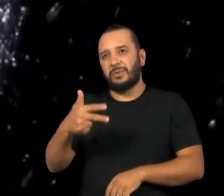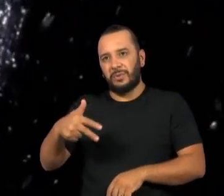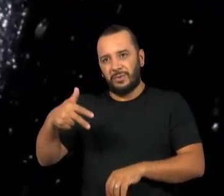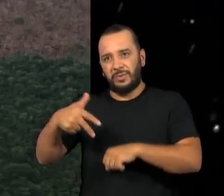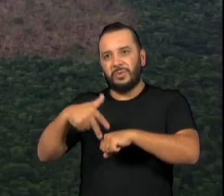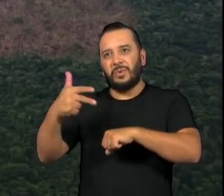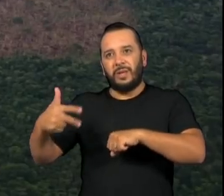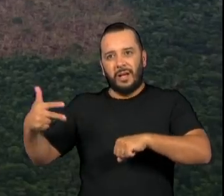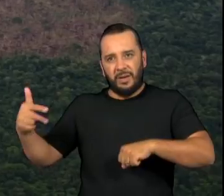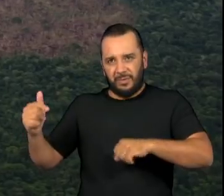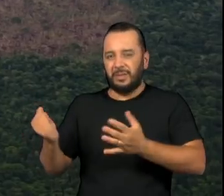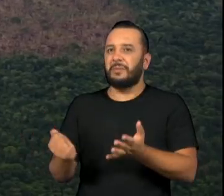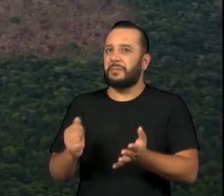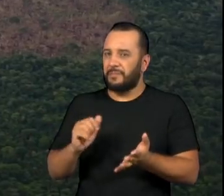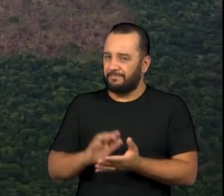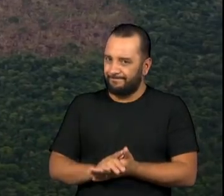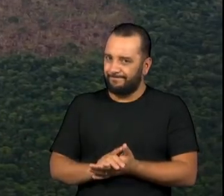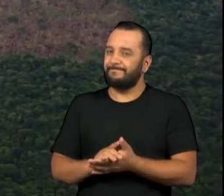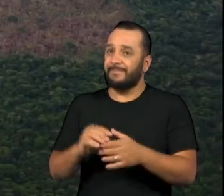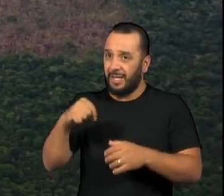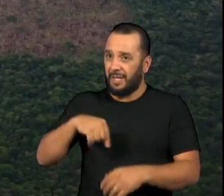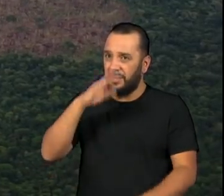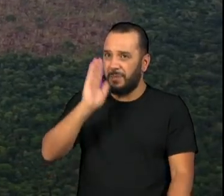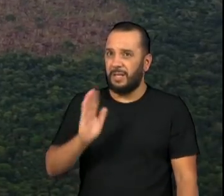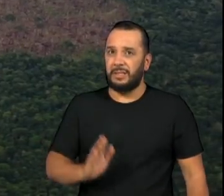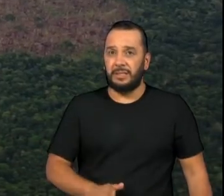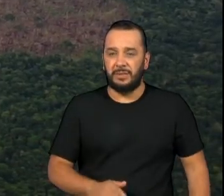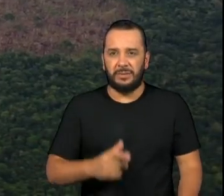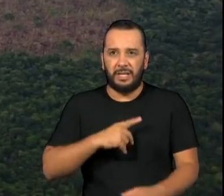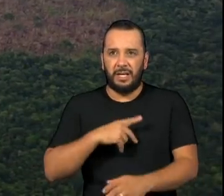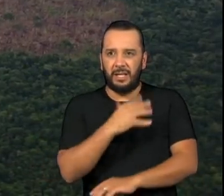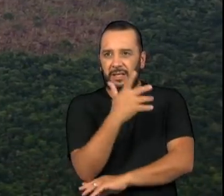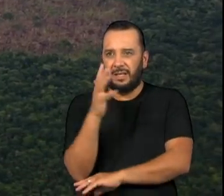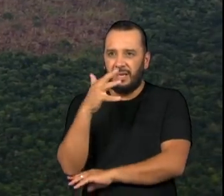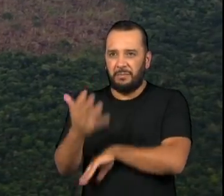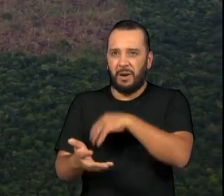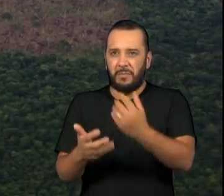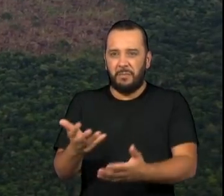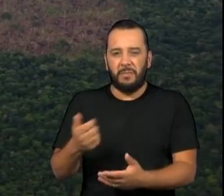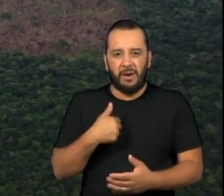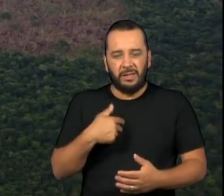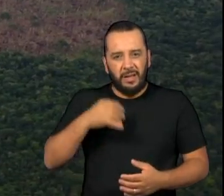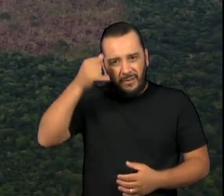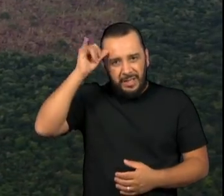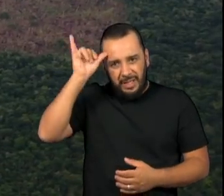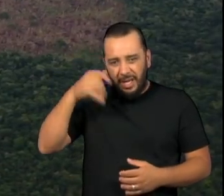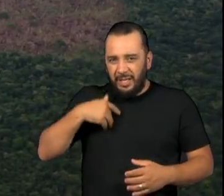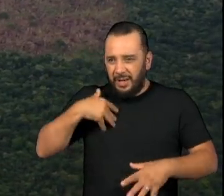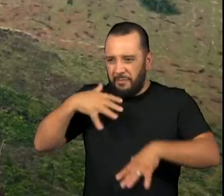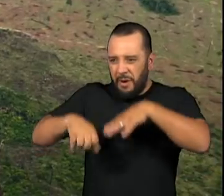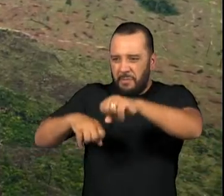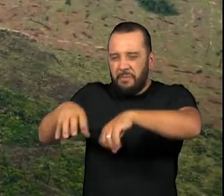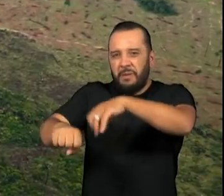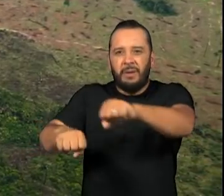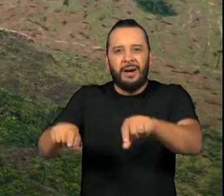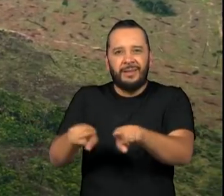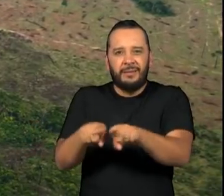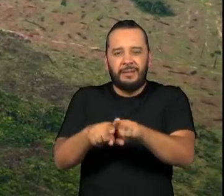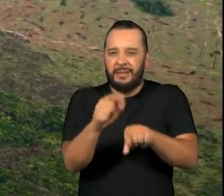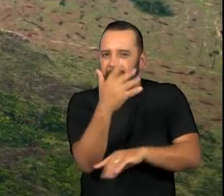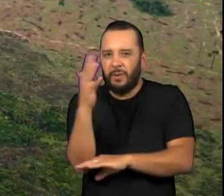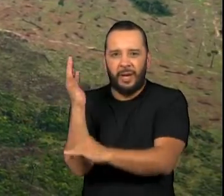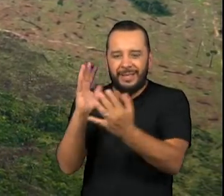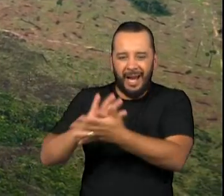tripuladas. No Brasil, desmatamento, invasões de fazendas e degradação da floresta avançam pela